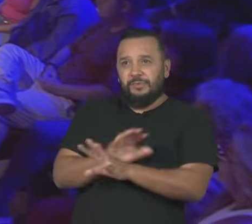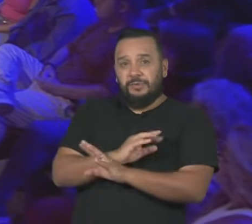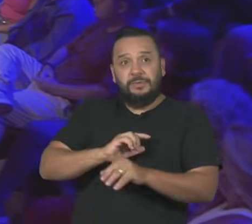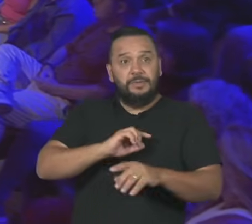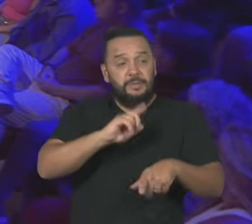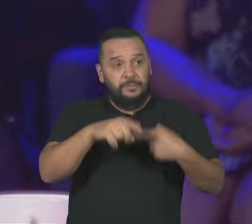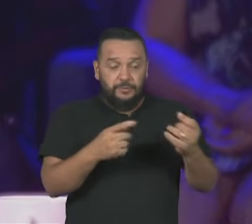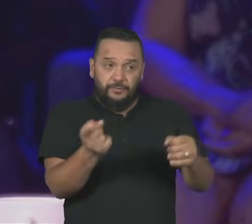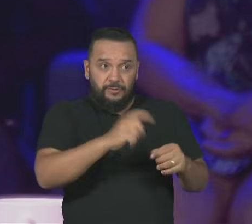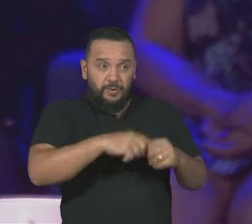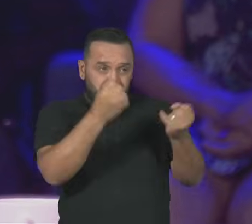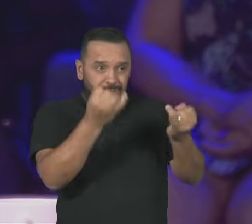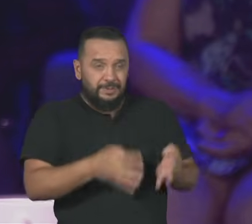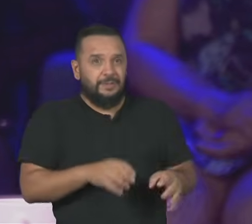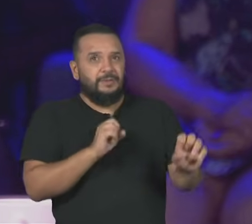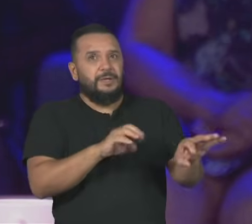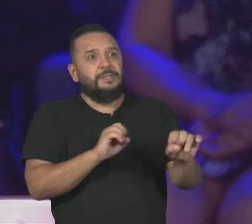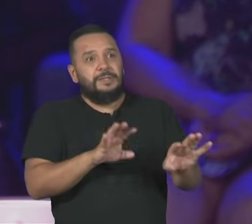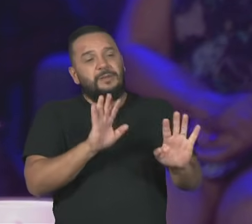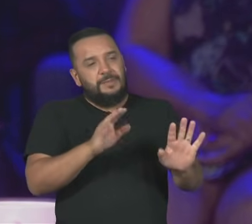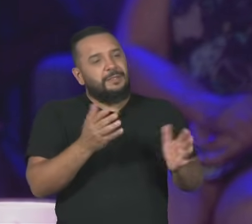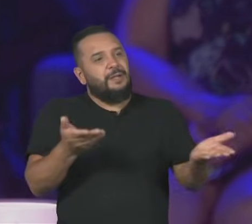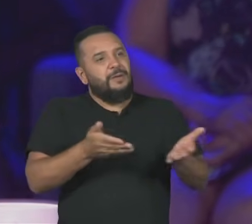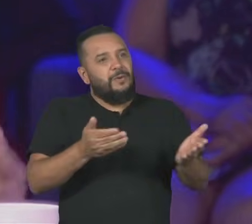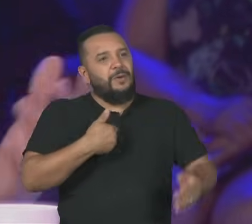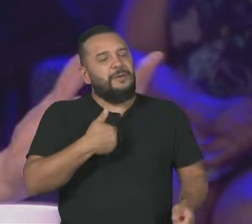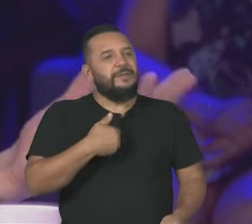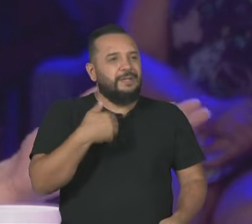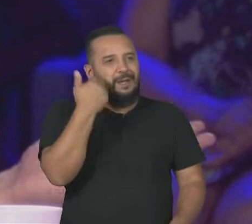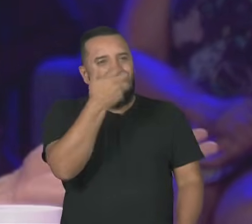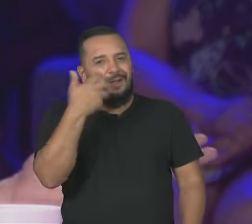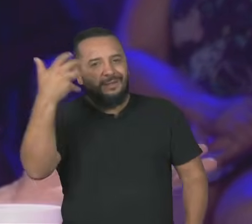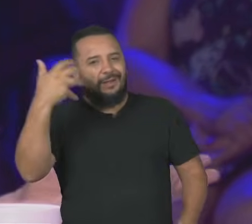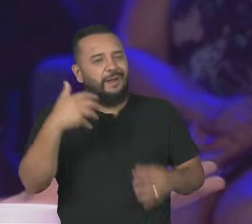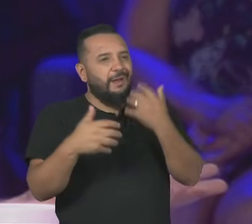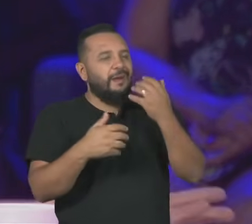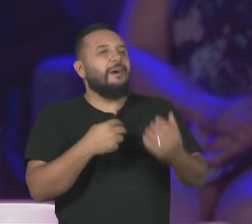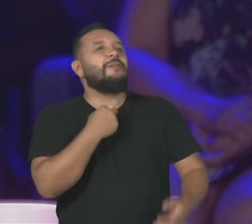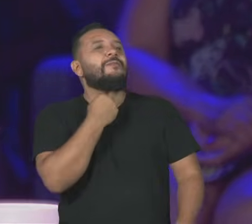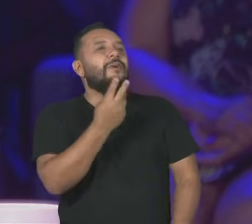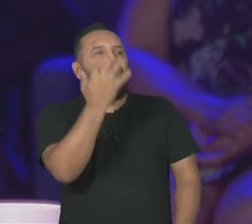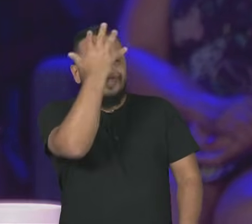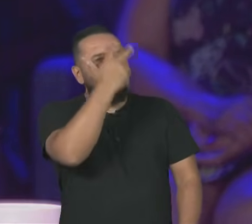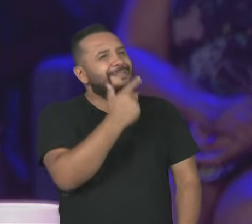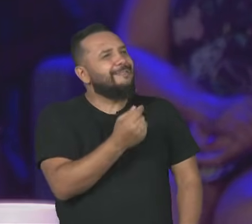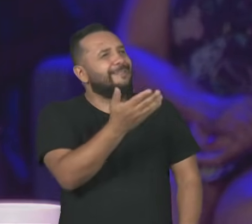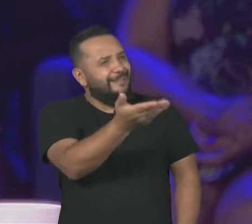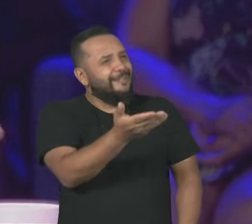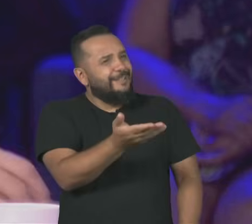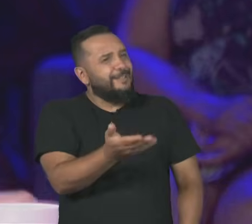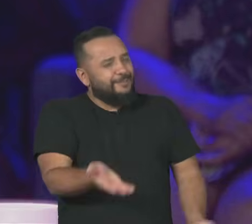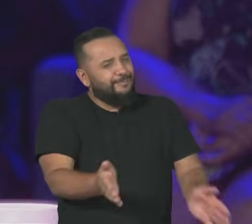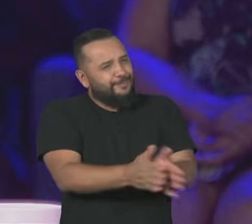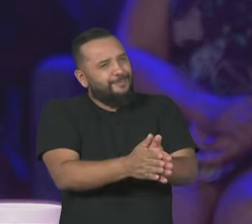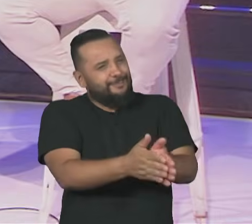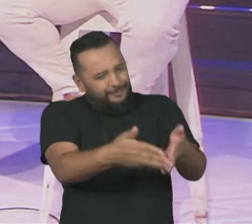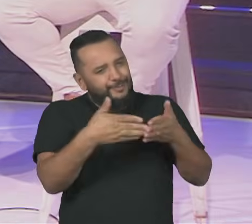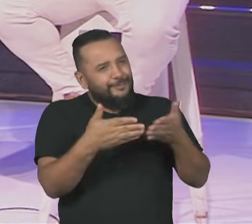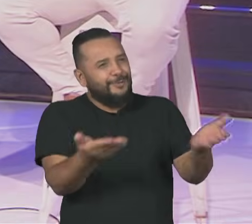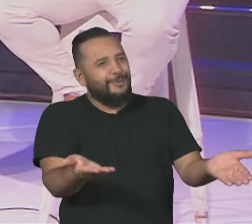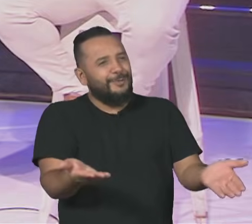da educação, mas eu quero que você cante agora uma música, porque essa voz linda aqui, você veio aqui para trabalhar também, não, né? quero cantar, vamos